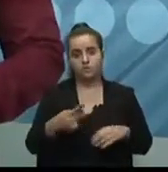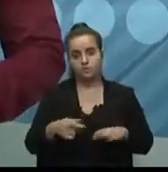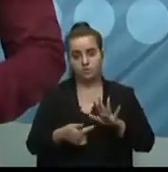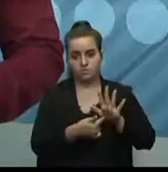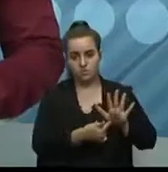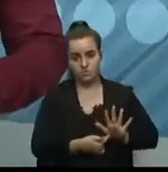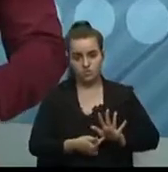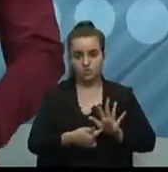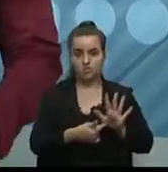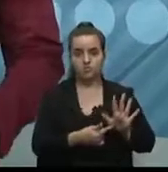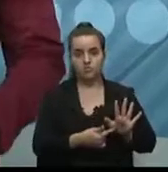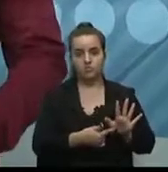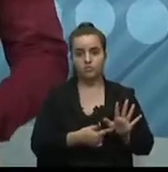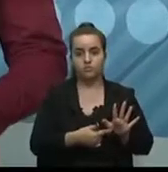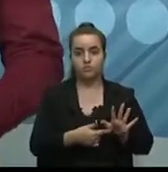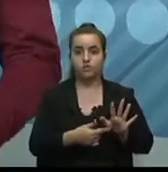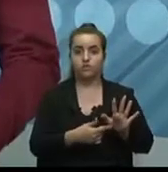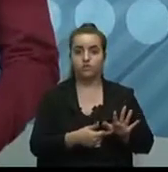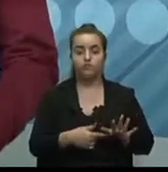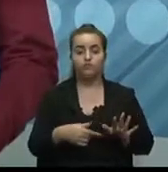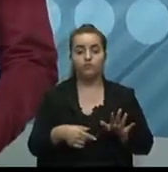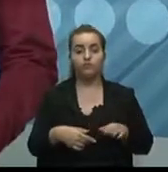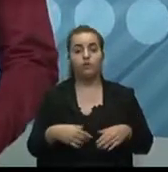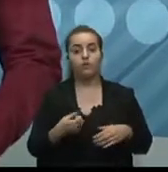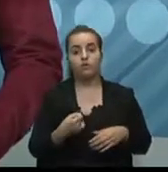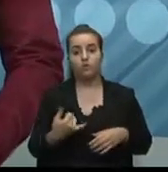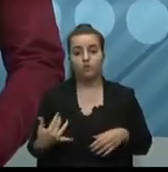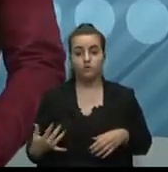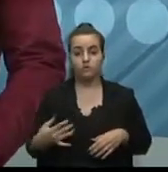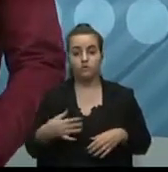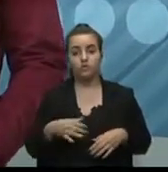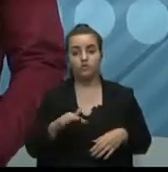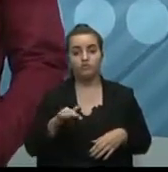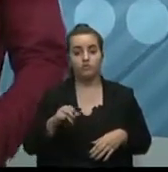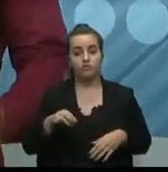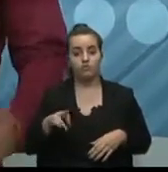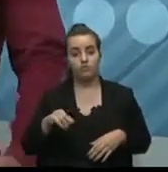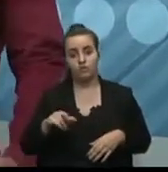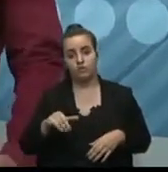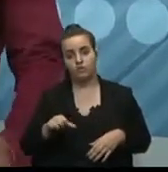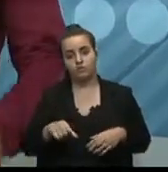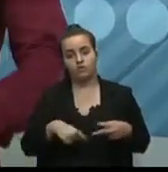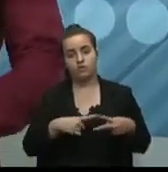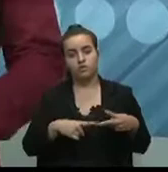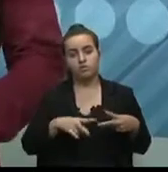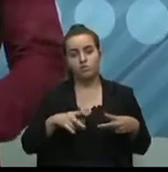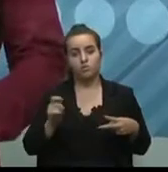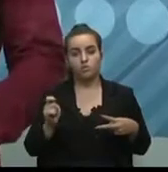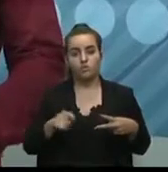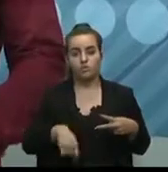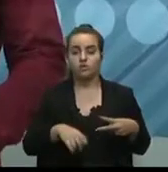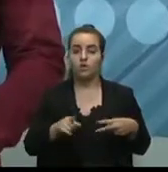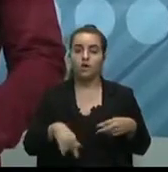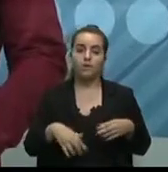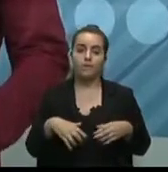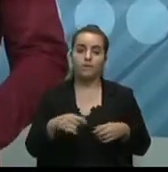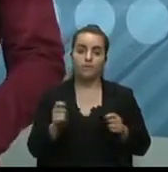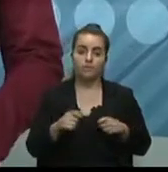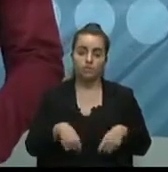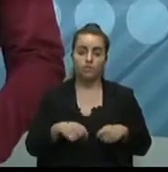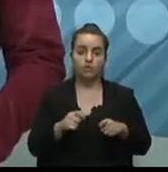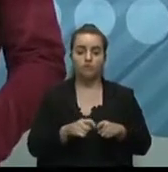amostra. Determinando, então, o número de casos favoráveis e o número de casos possíveis, a probabilidade ela é calculada por meio